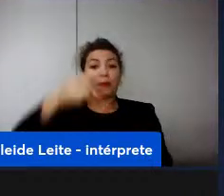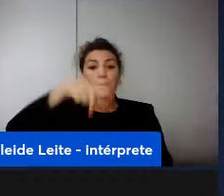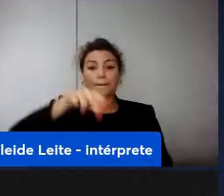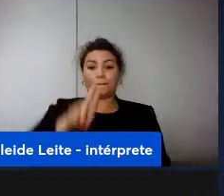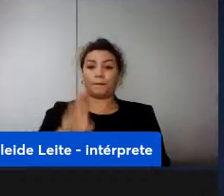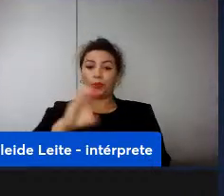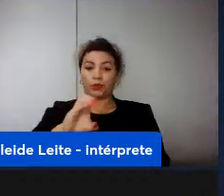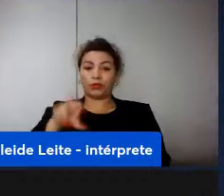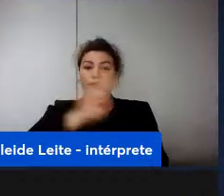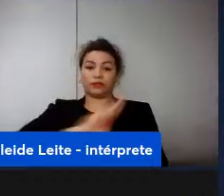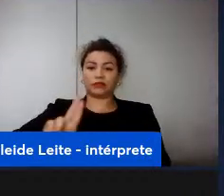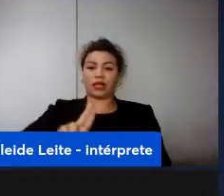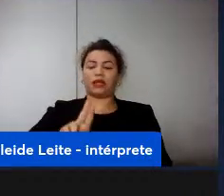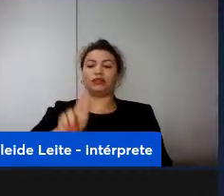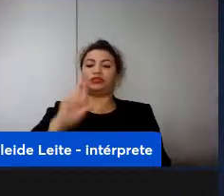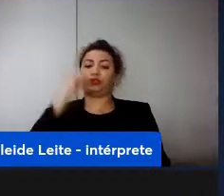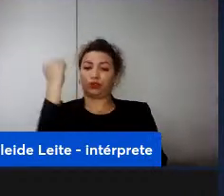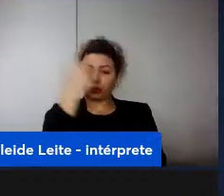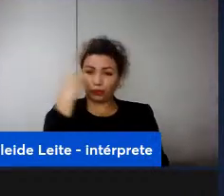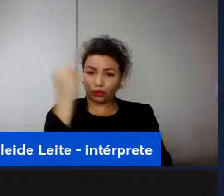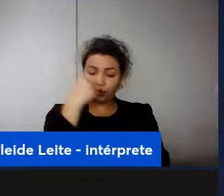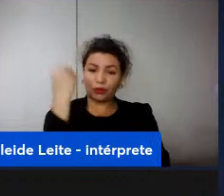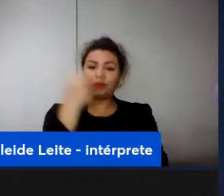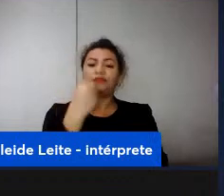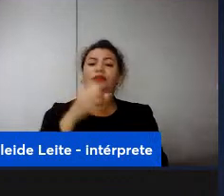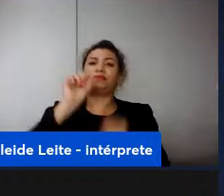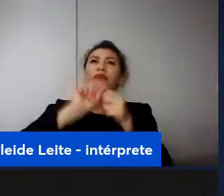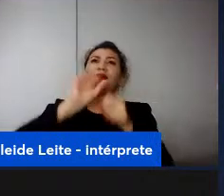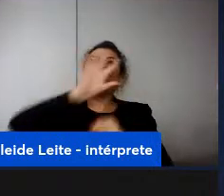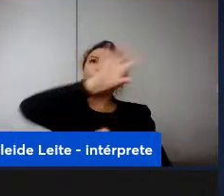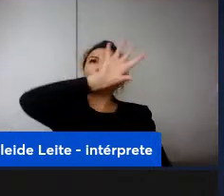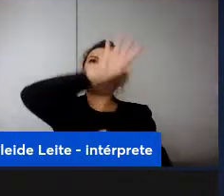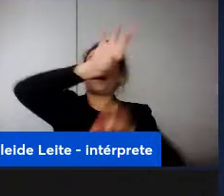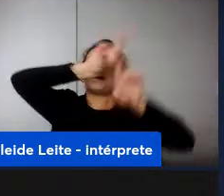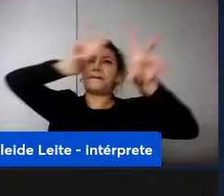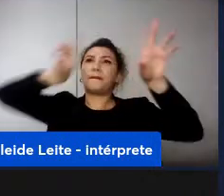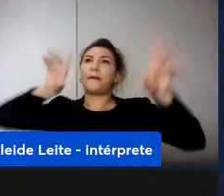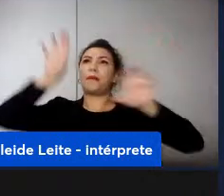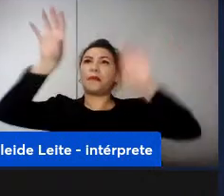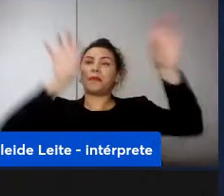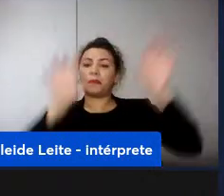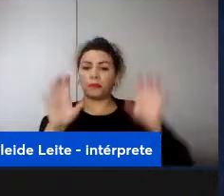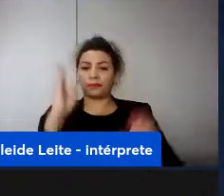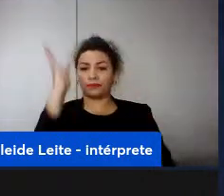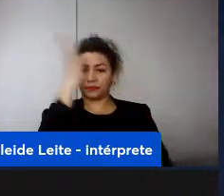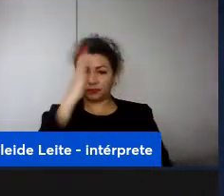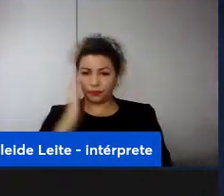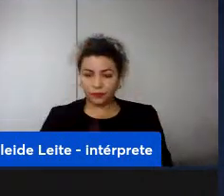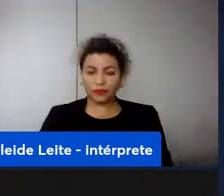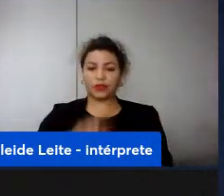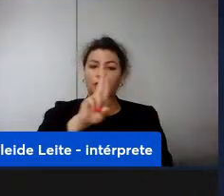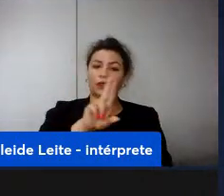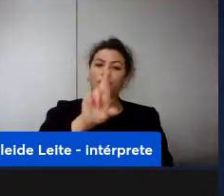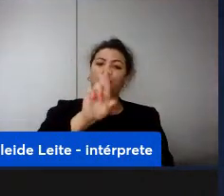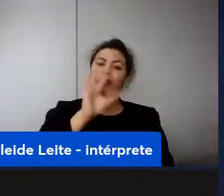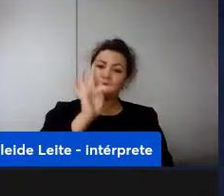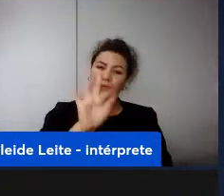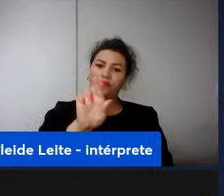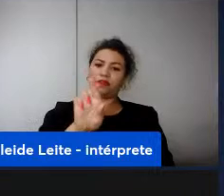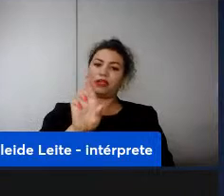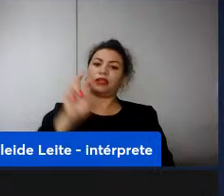do Sul, foi realizada em diferentes locais do Brasil, né? UFRN em